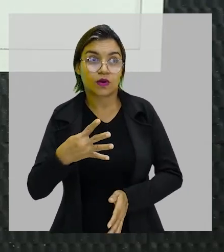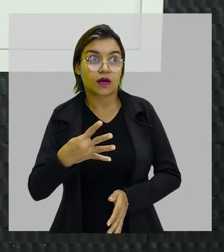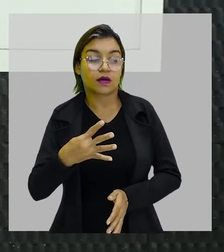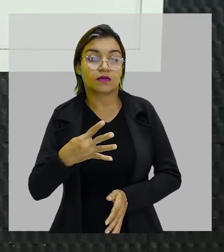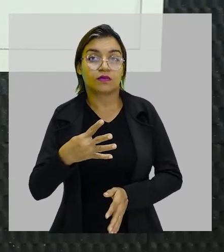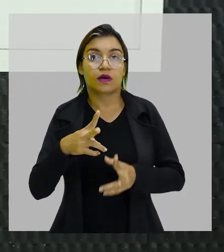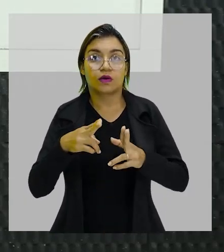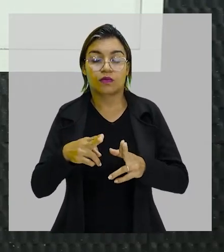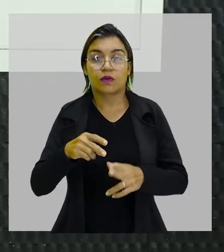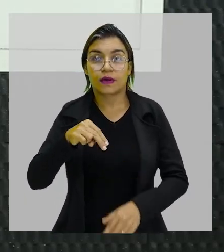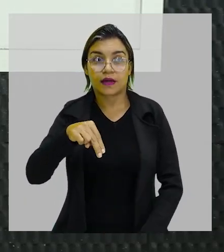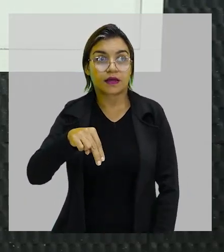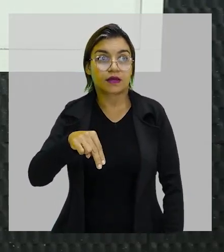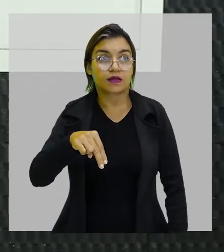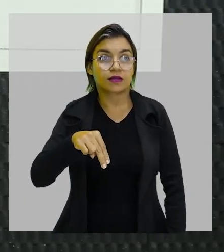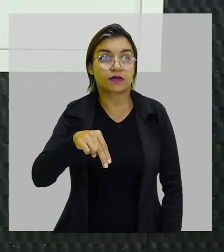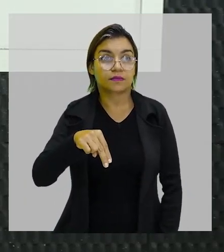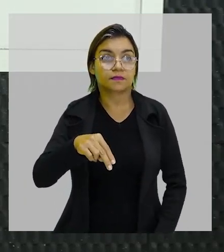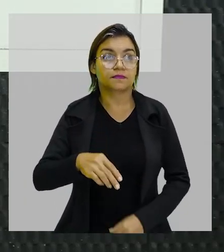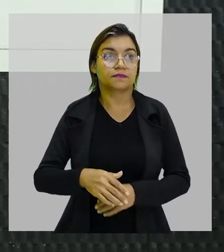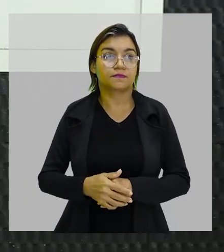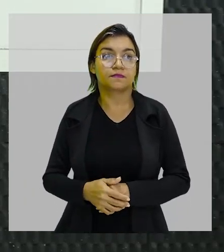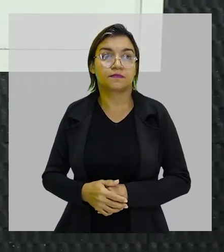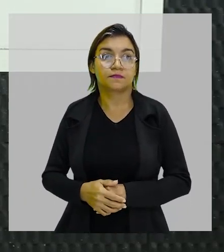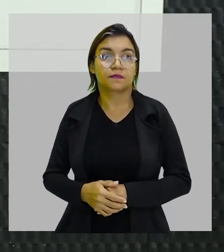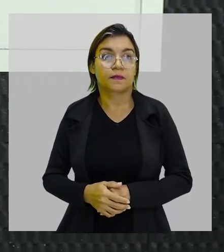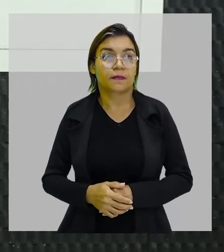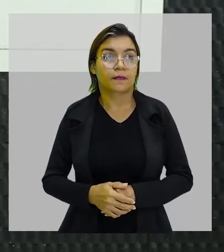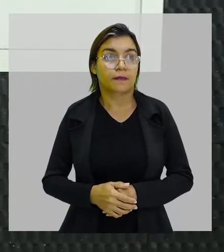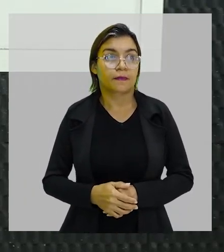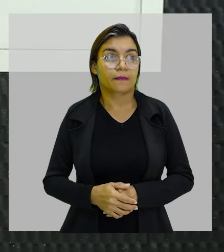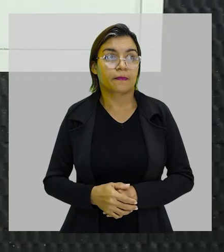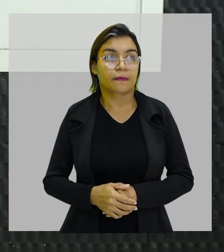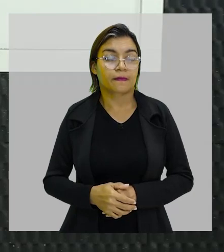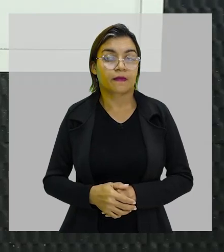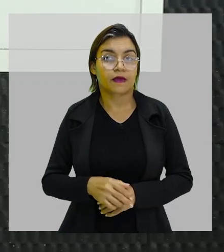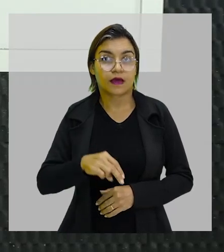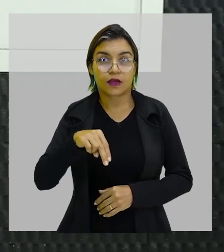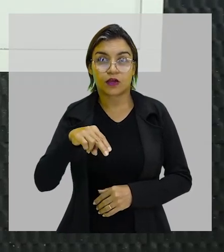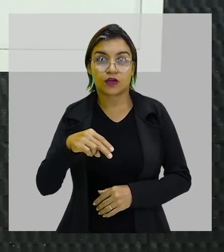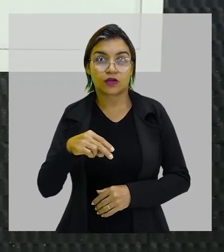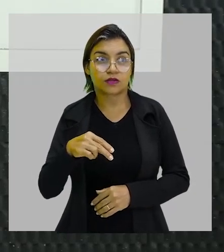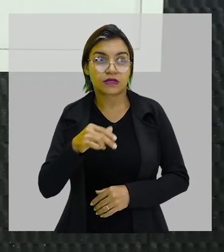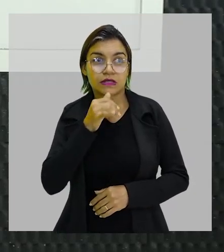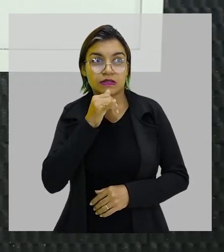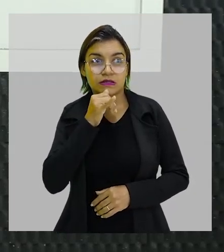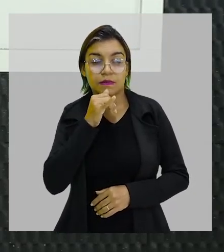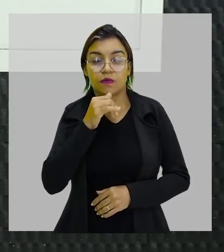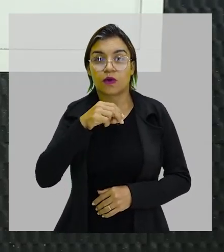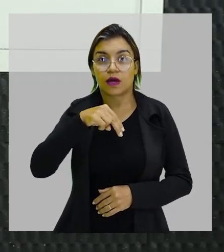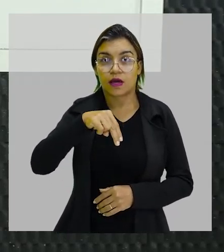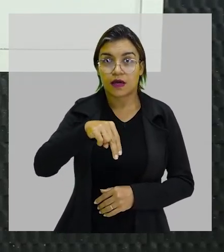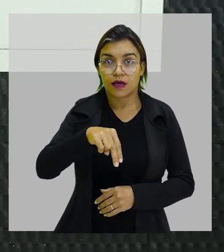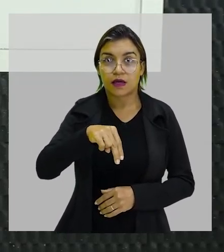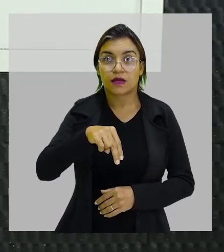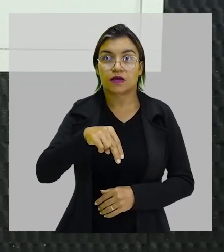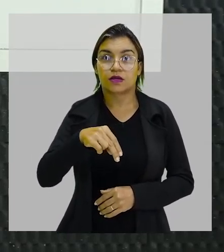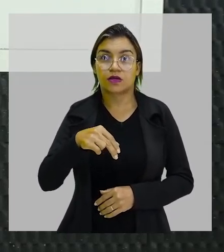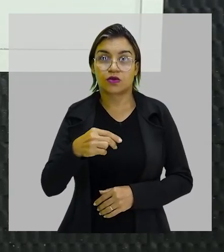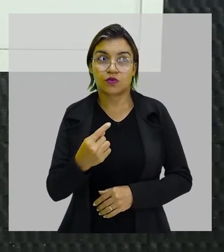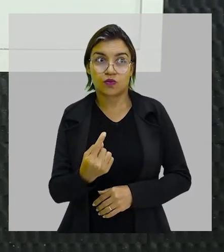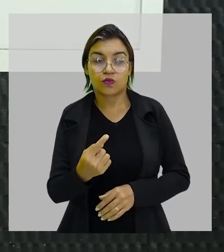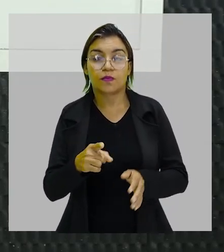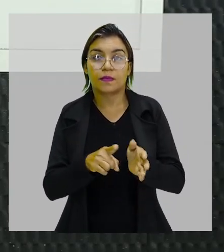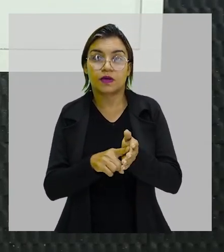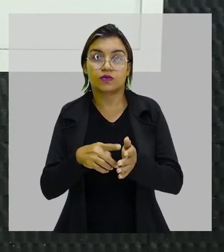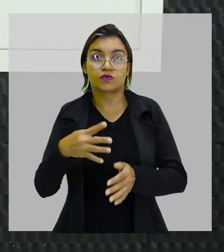menos 4. Então, aqui vai ficar, ó, N1 menos 4. Ok? Isso, vou colocar aqui